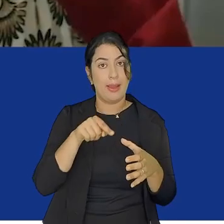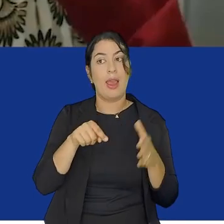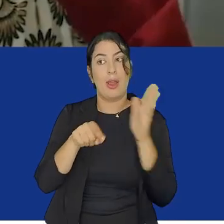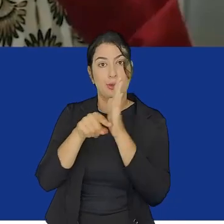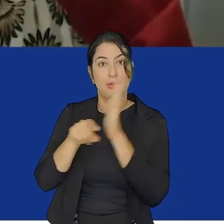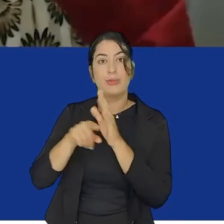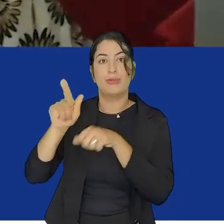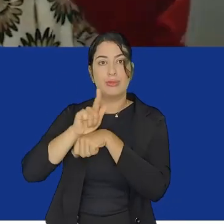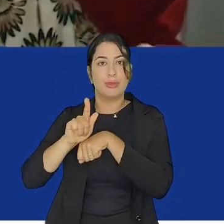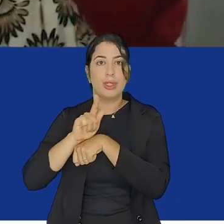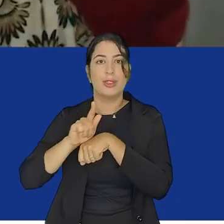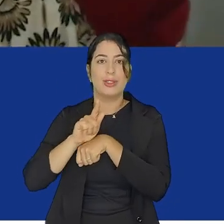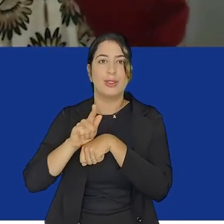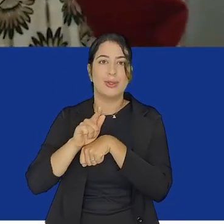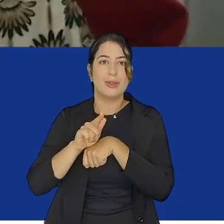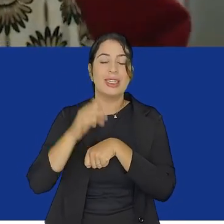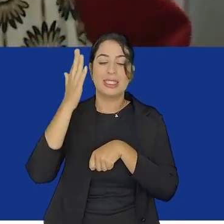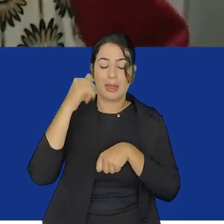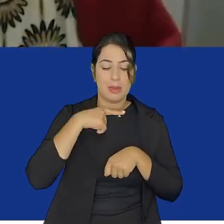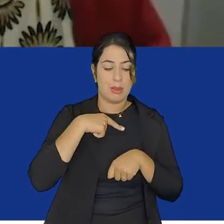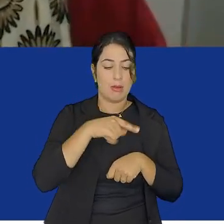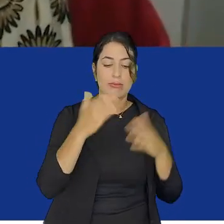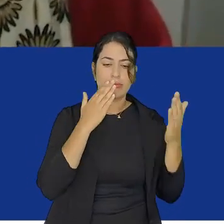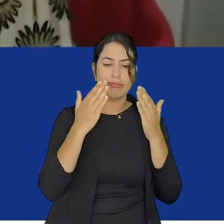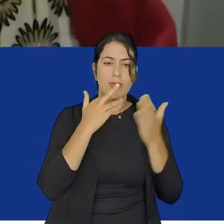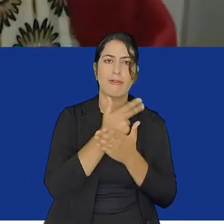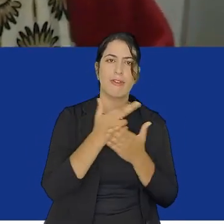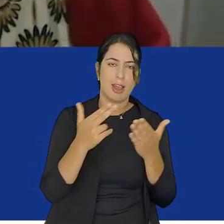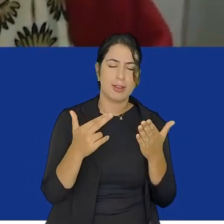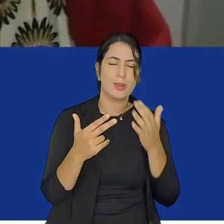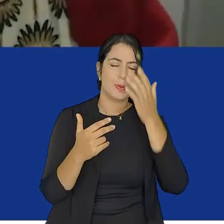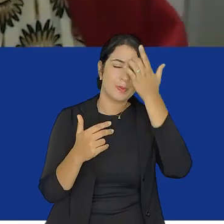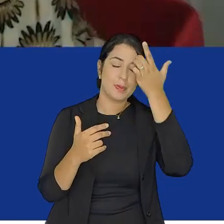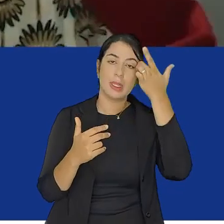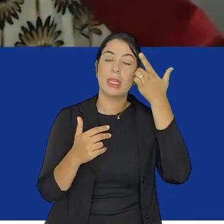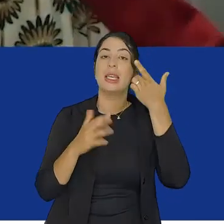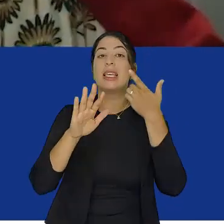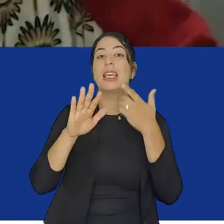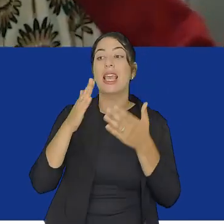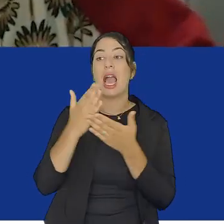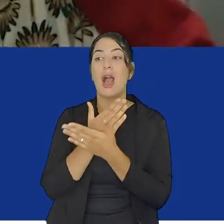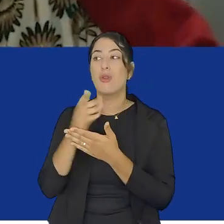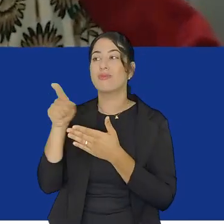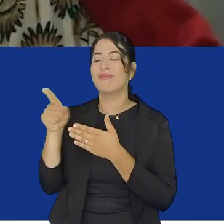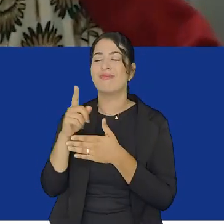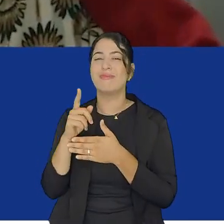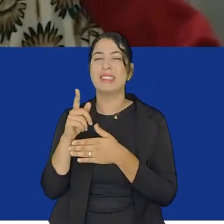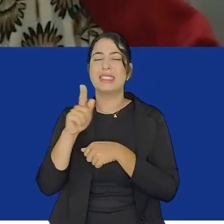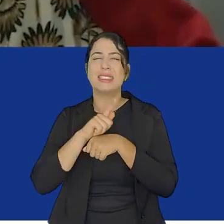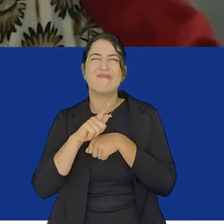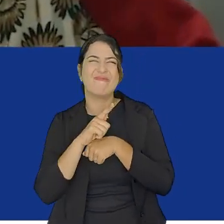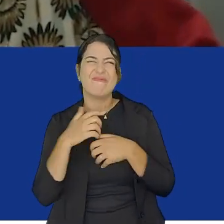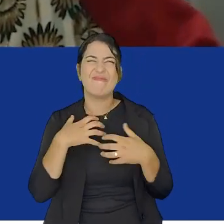acompanhamento, gerenciais, psicólogas que trabalham com gestão, mas a gente também pode. E eu vejo que muitas vezes os gestores ficam inseguros